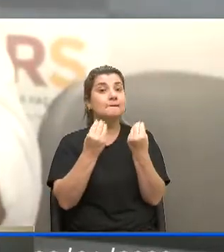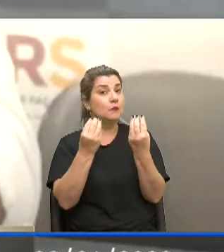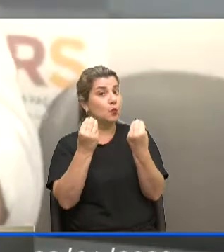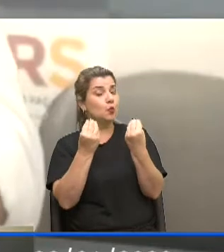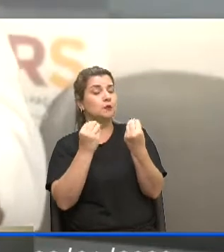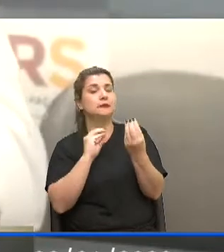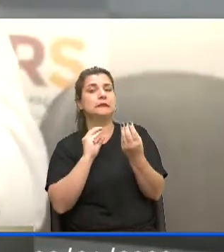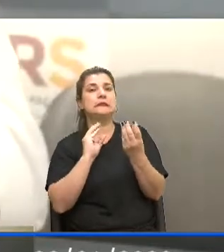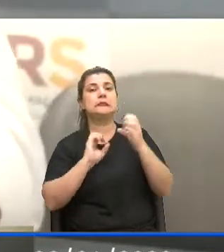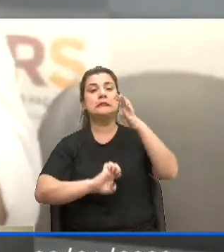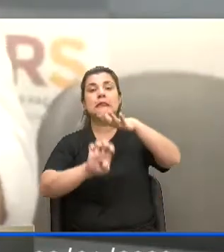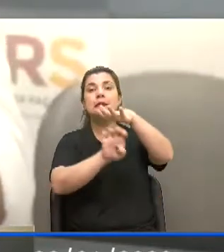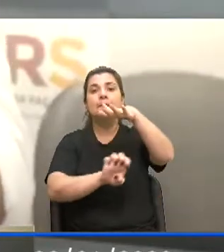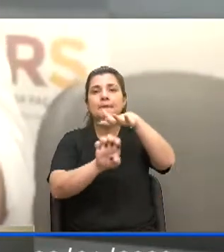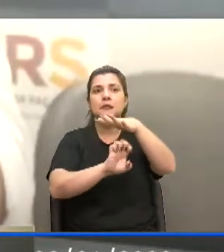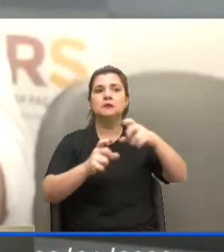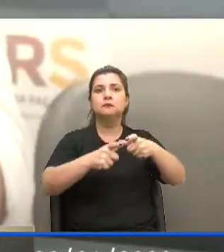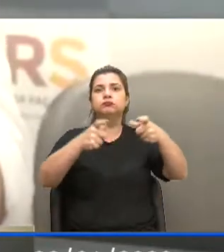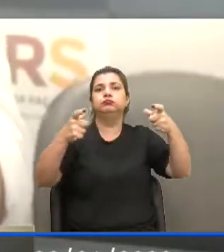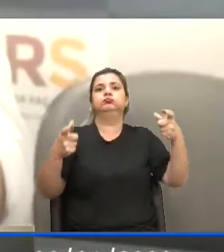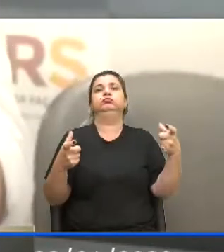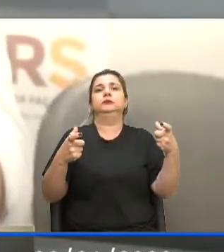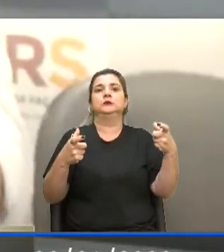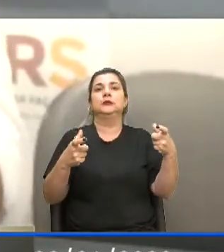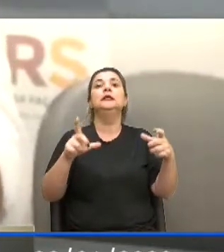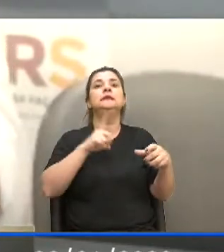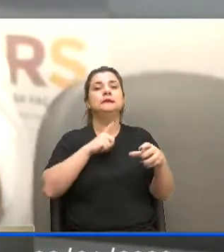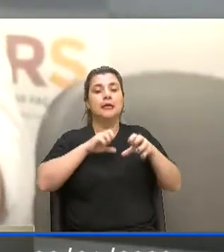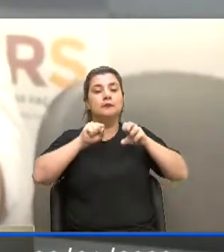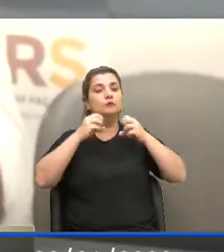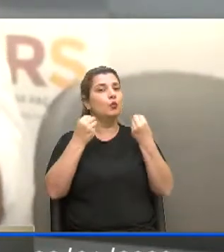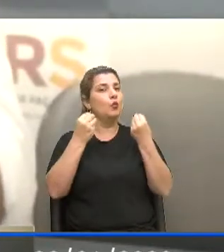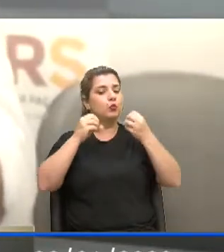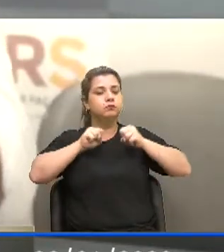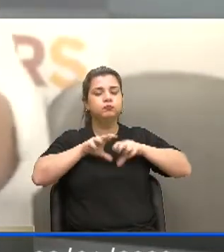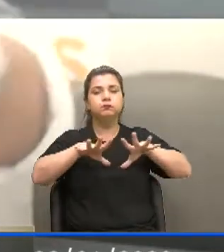grandes, um surto dentro de uma localidade como essa,